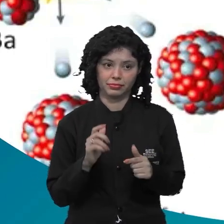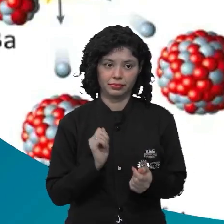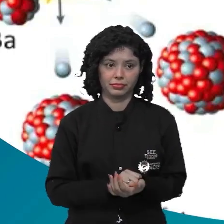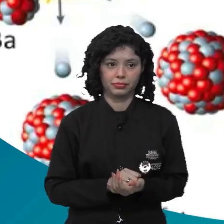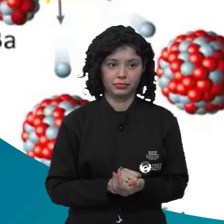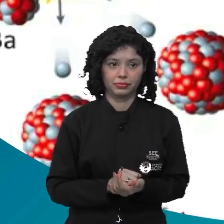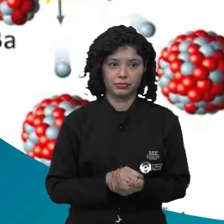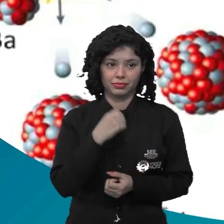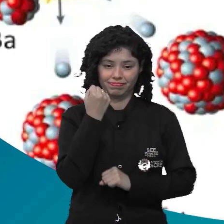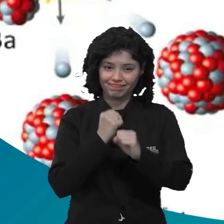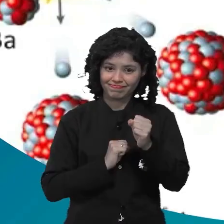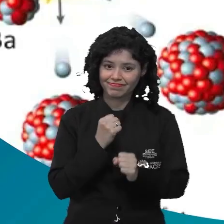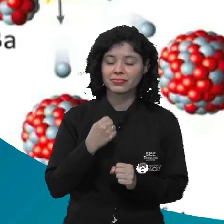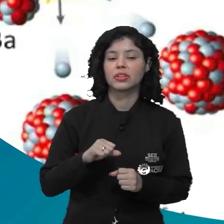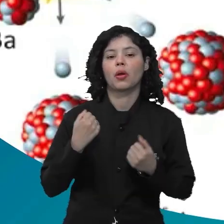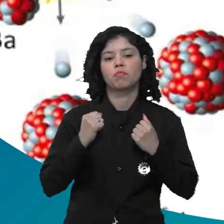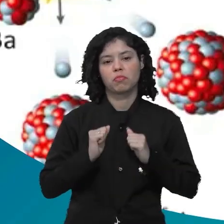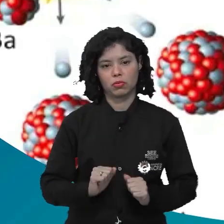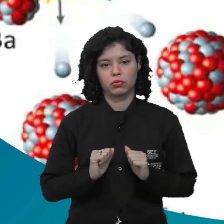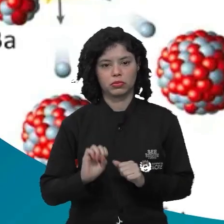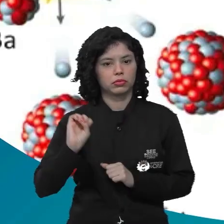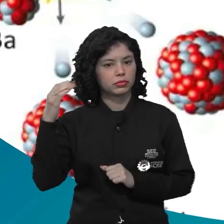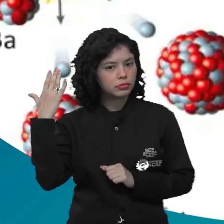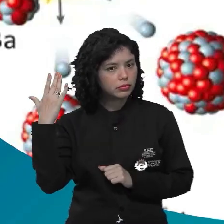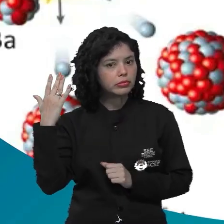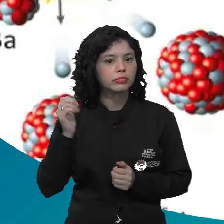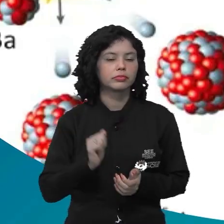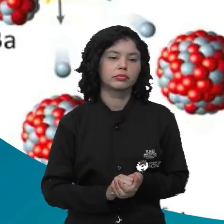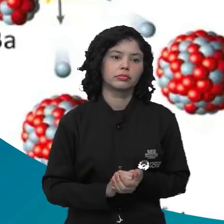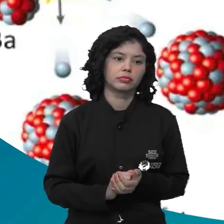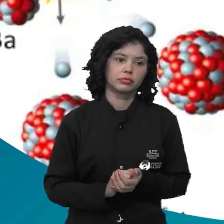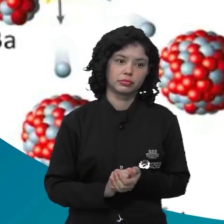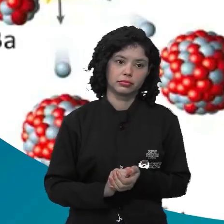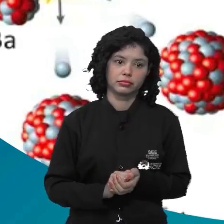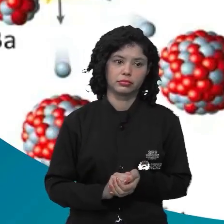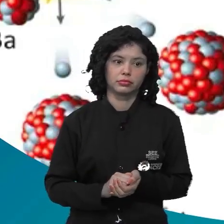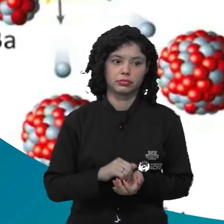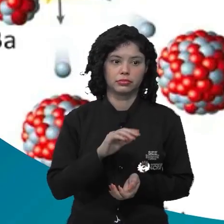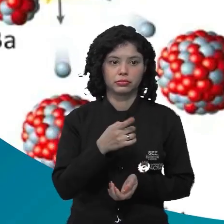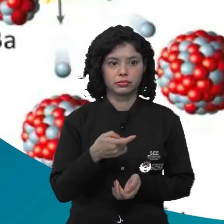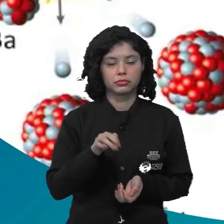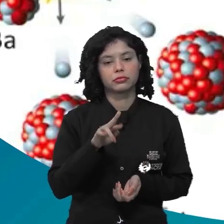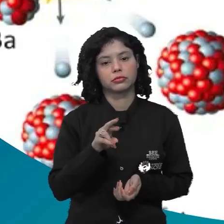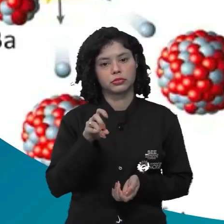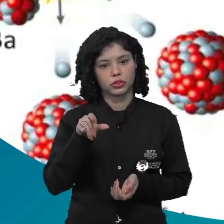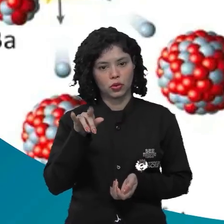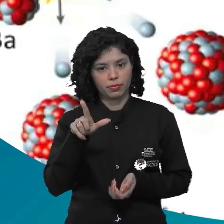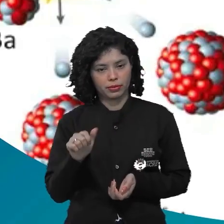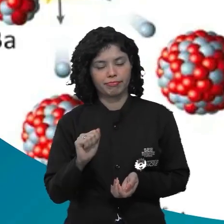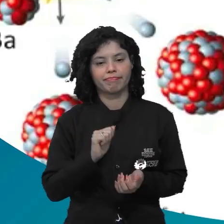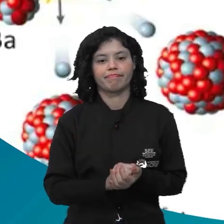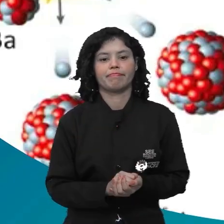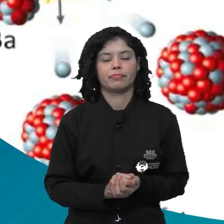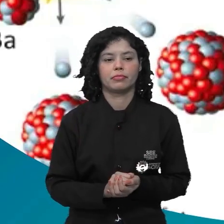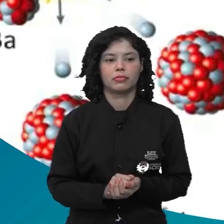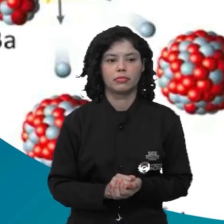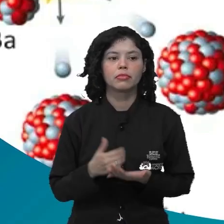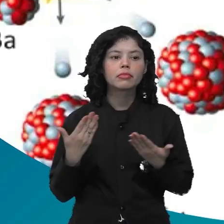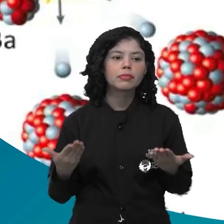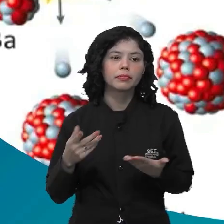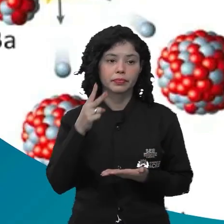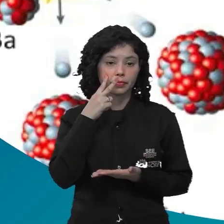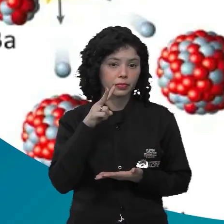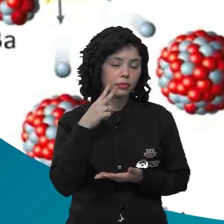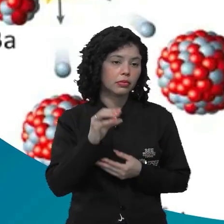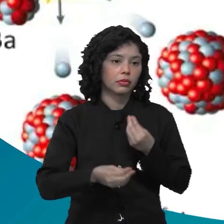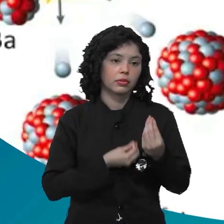que uma usina nuclear pode causar, né? Diga aí Chernobyl, né, gente? Todo mundo conhece esse acidente. Mas vamos